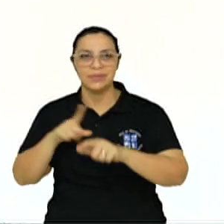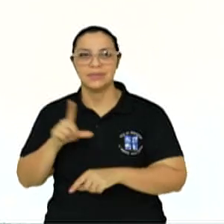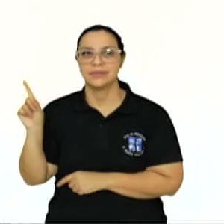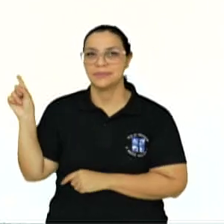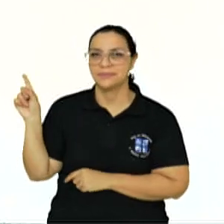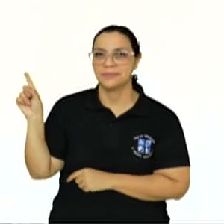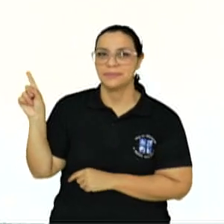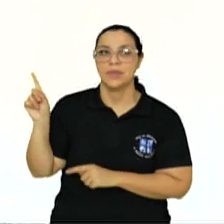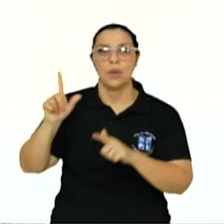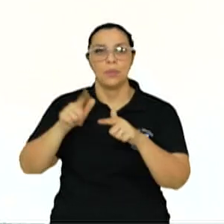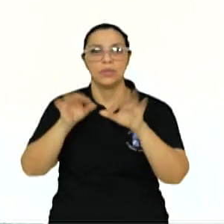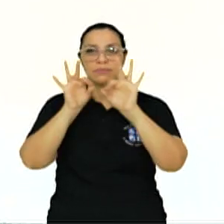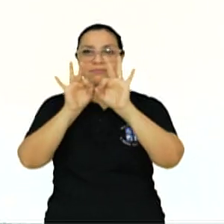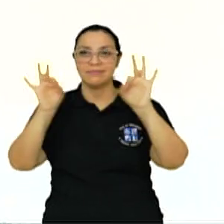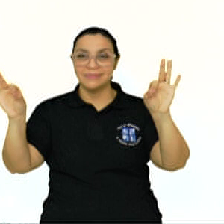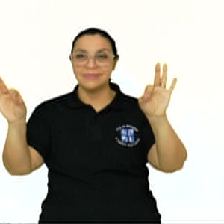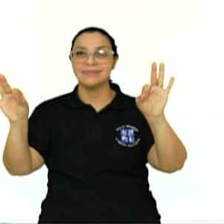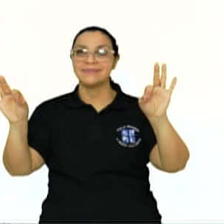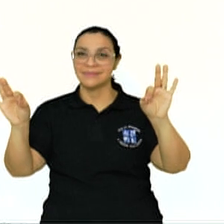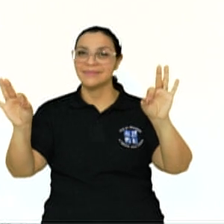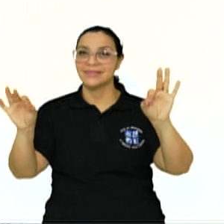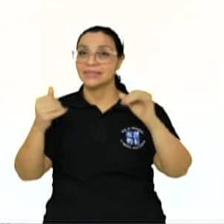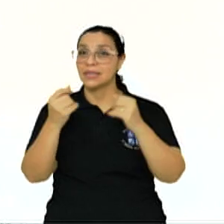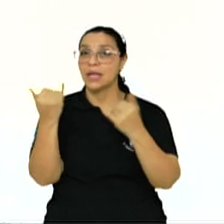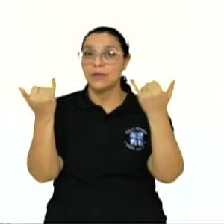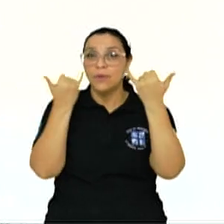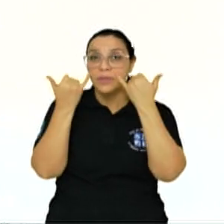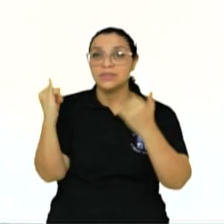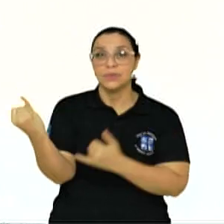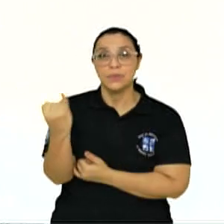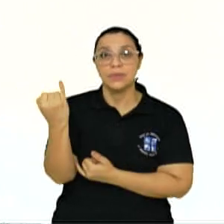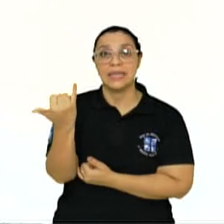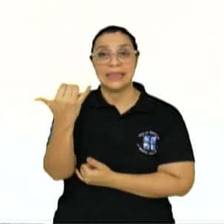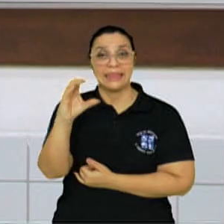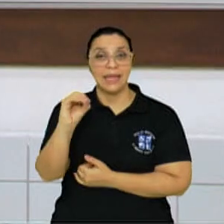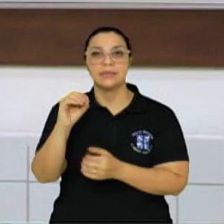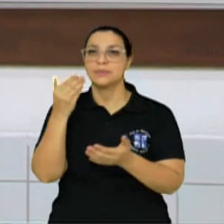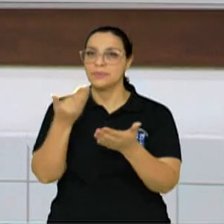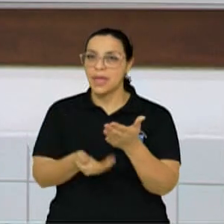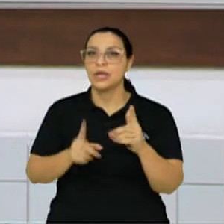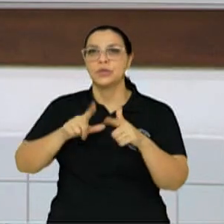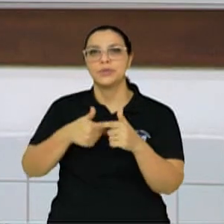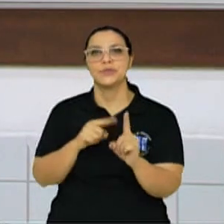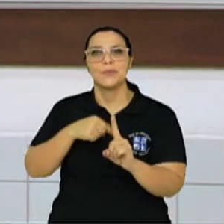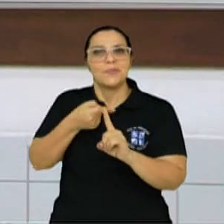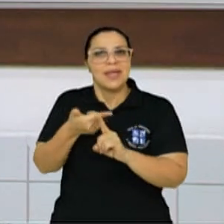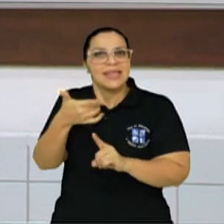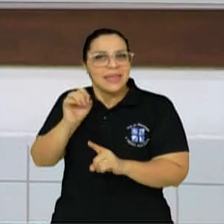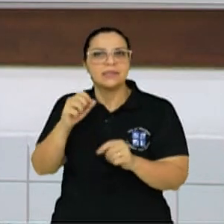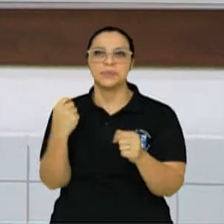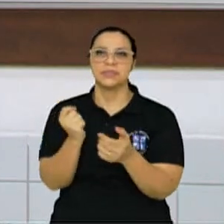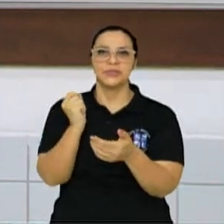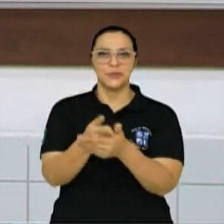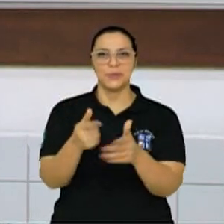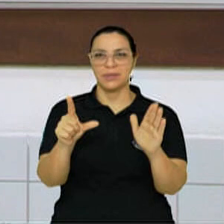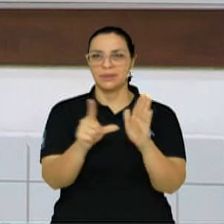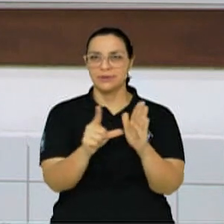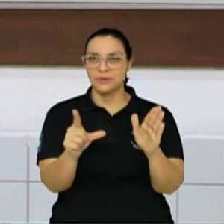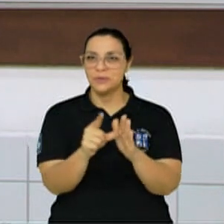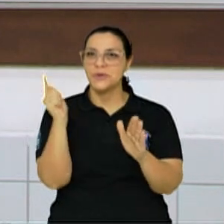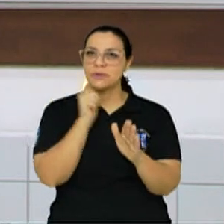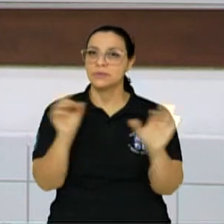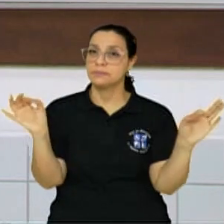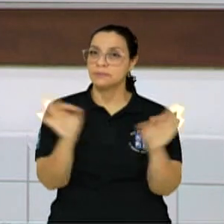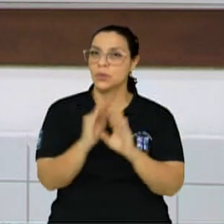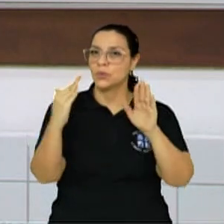Então, deixei também grifado aqui, ó, esses 10 lotes que são desperdiçados, você compra a mais para você